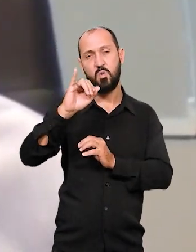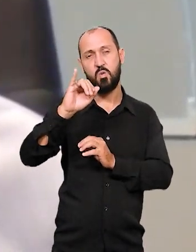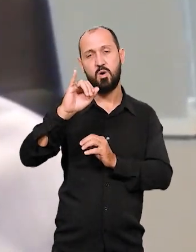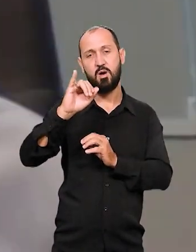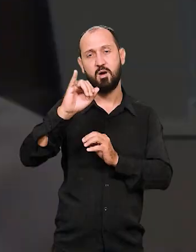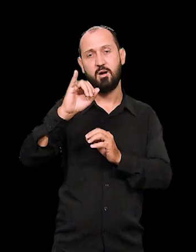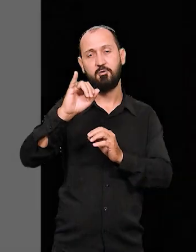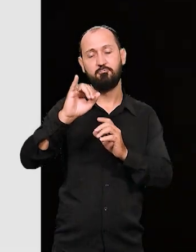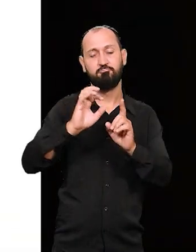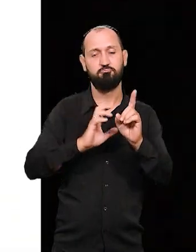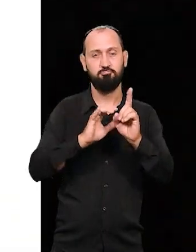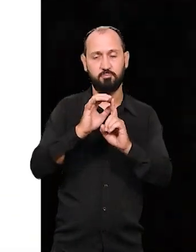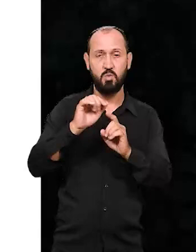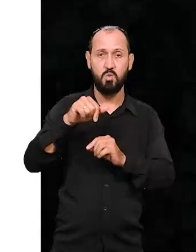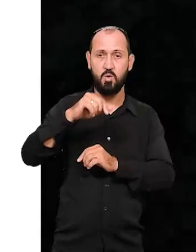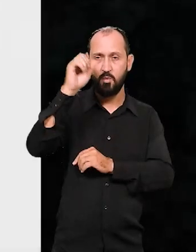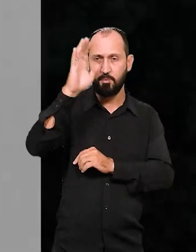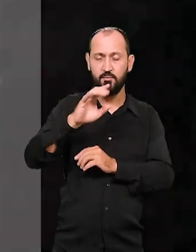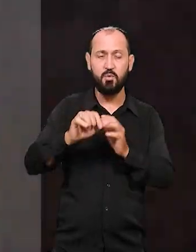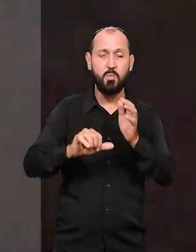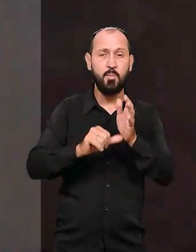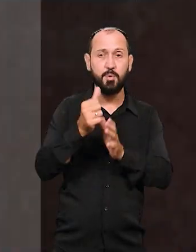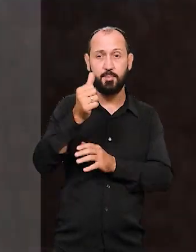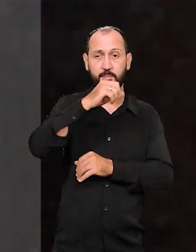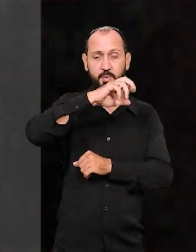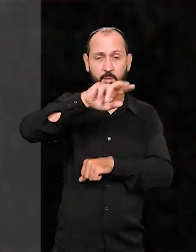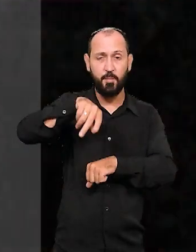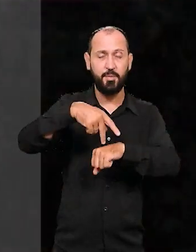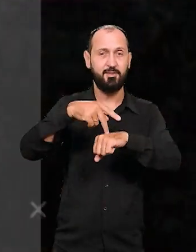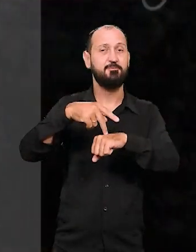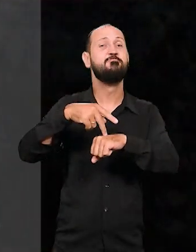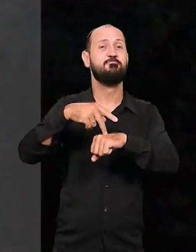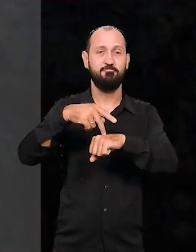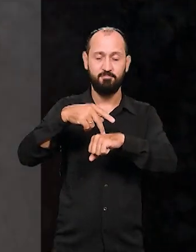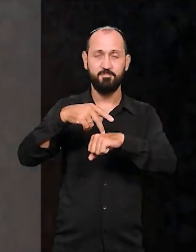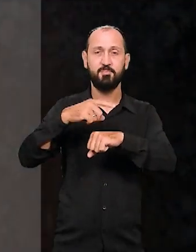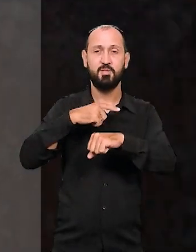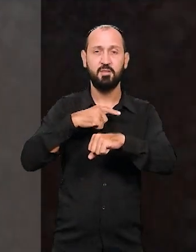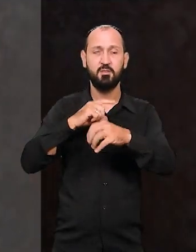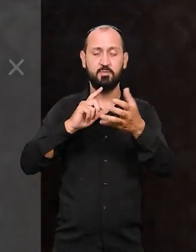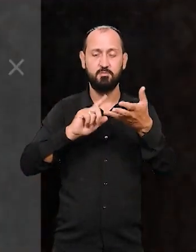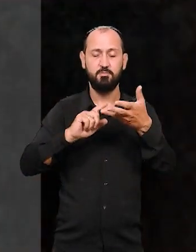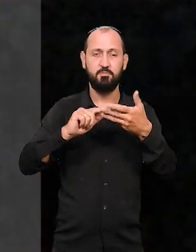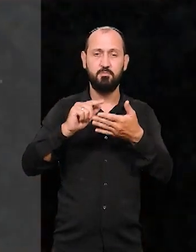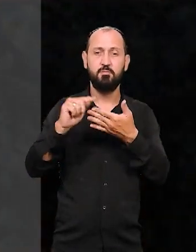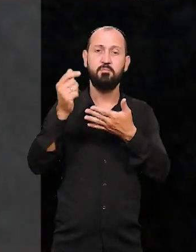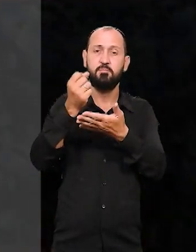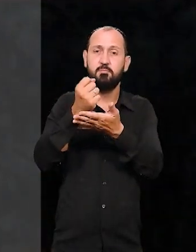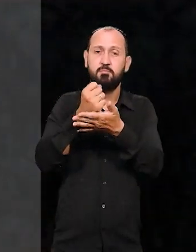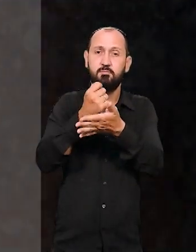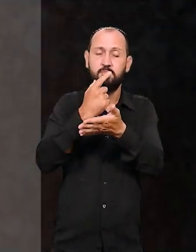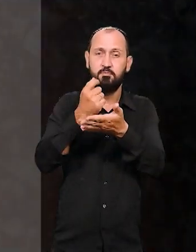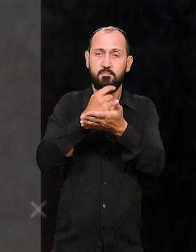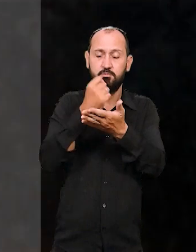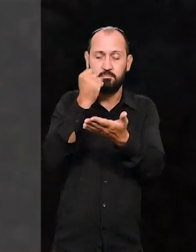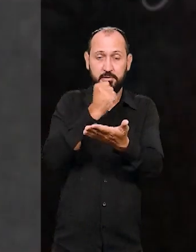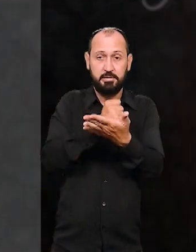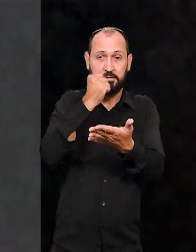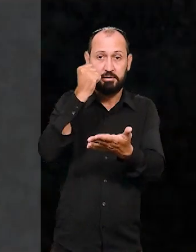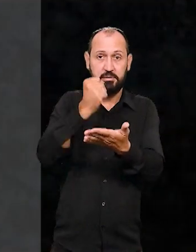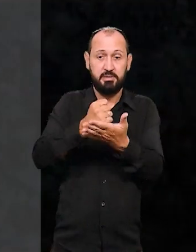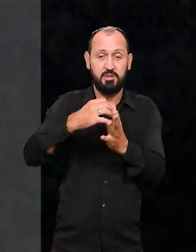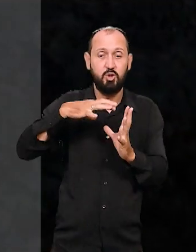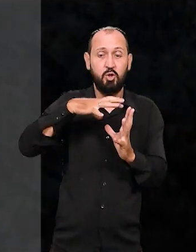do HIV. O Brasil, por exemplo, foi o primeiro país que teve todos os medicamentos que